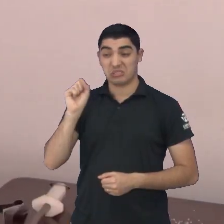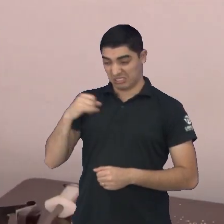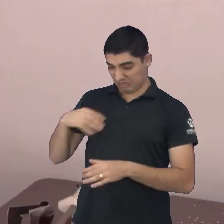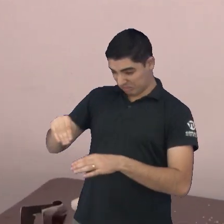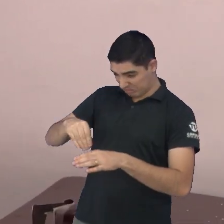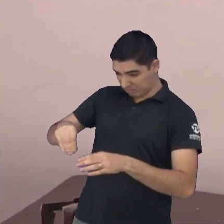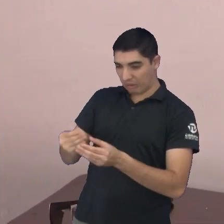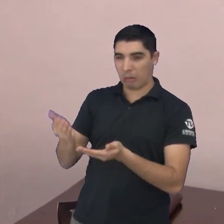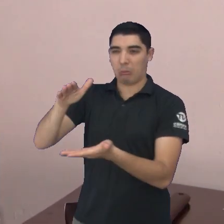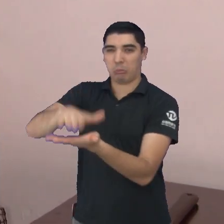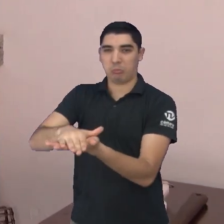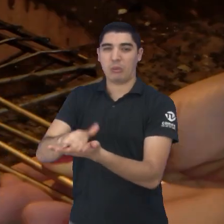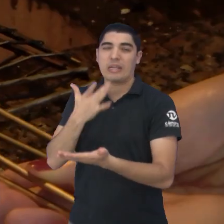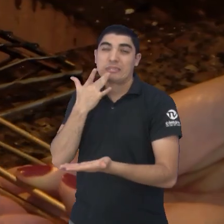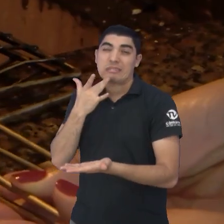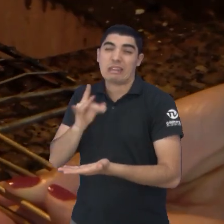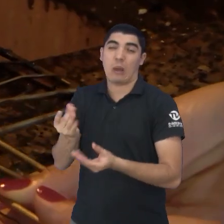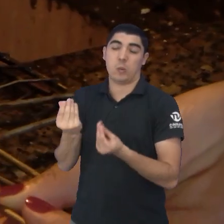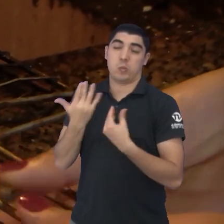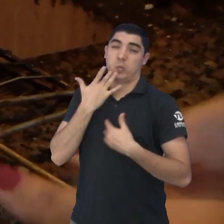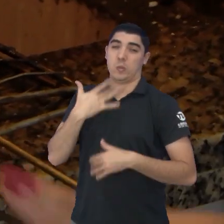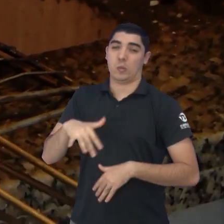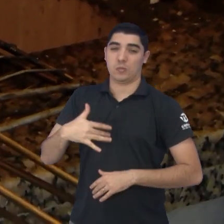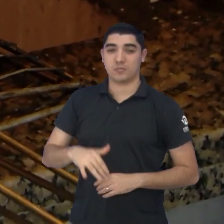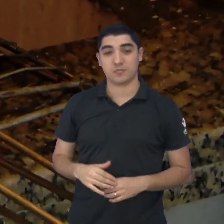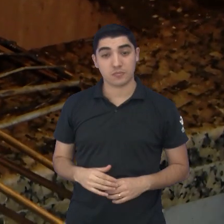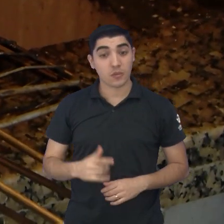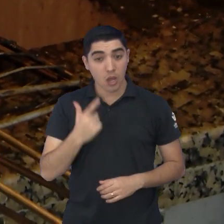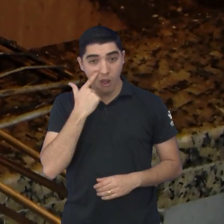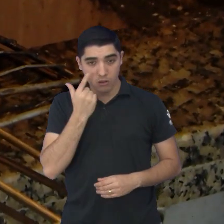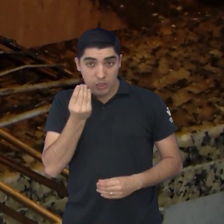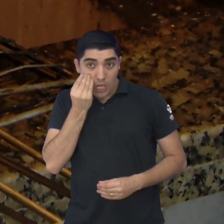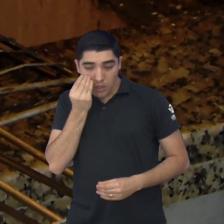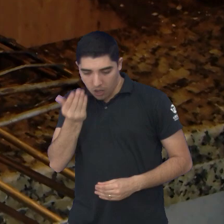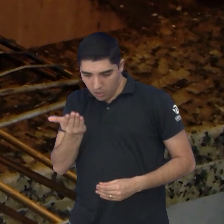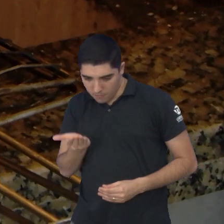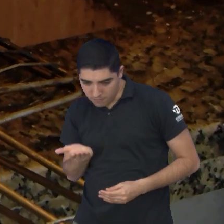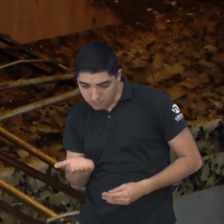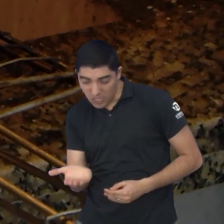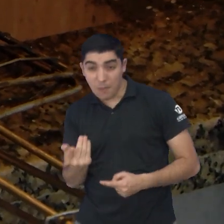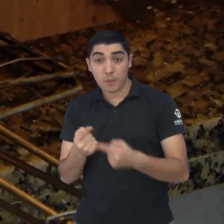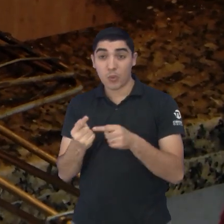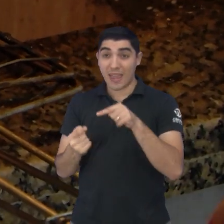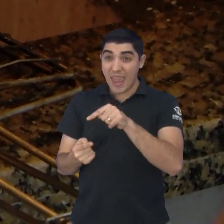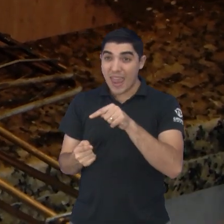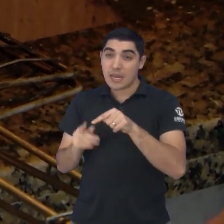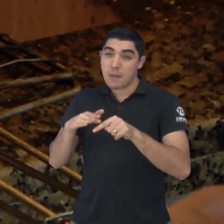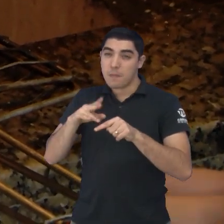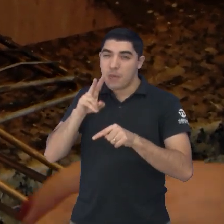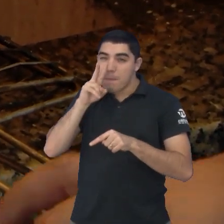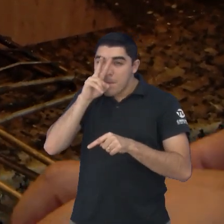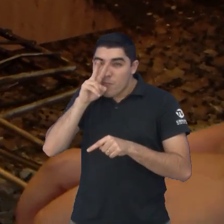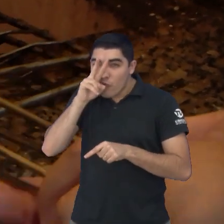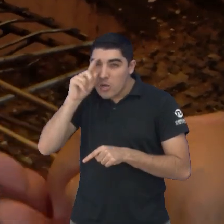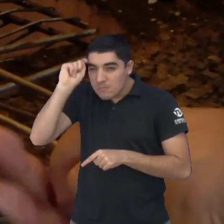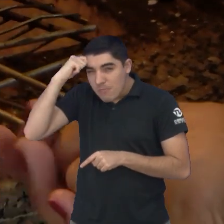Seu Júlio, aqui eu vou colocar ela mais embaixo, porque é uma carne bem passada. Bem passada. Se eu fosse fazer uma carne mal passada, seria um